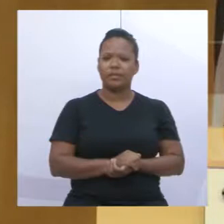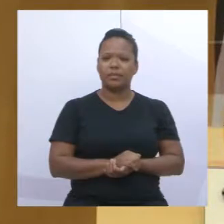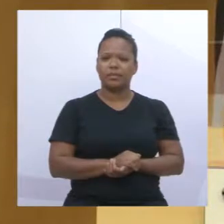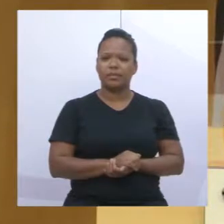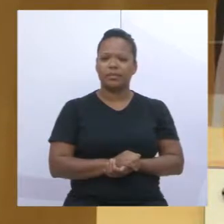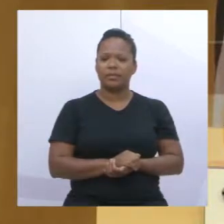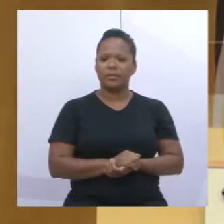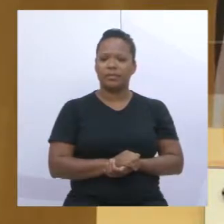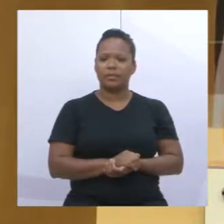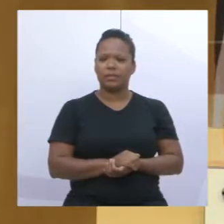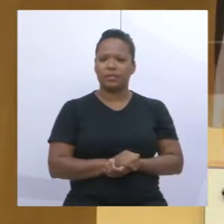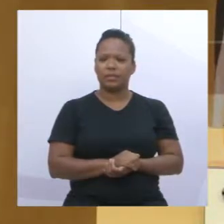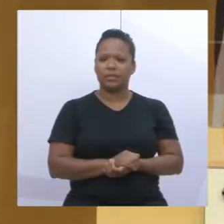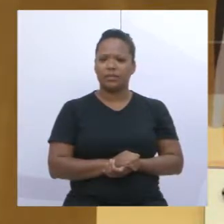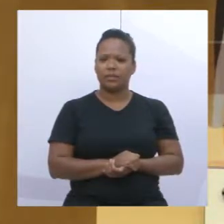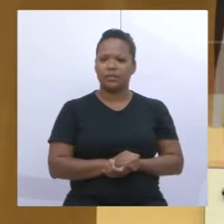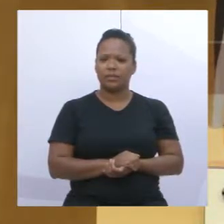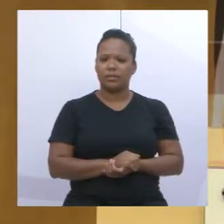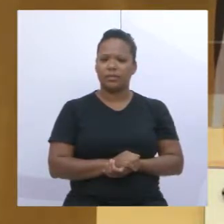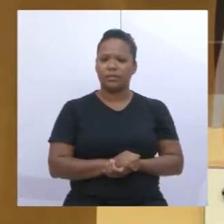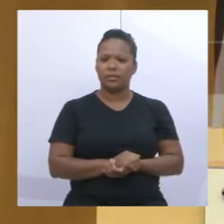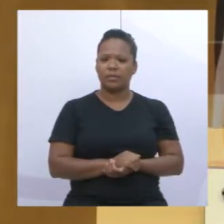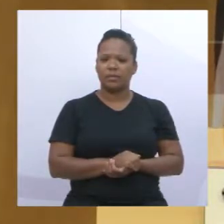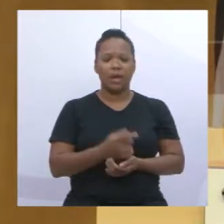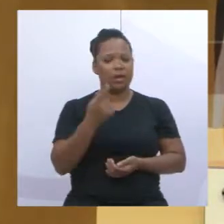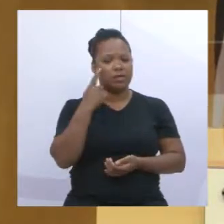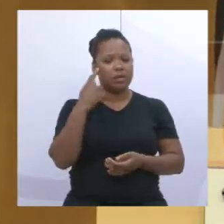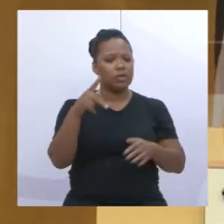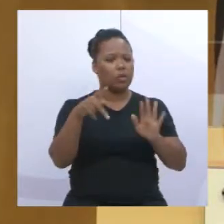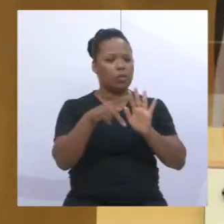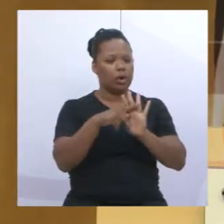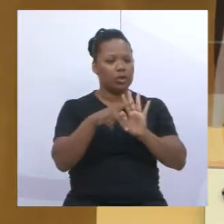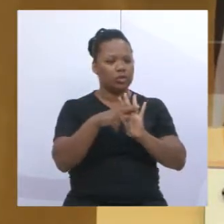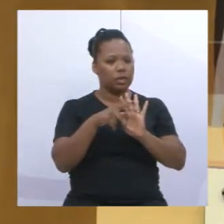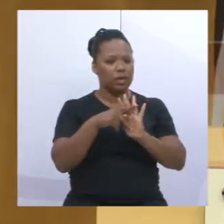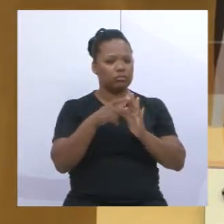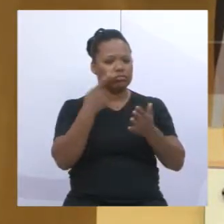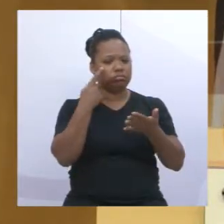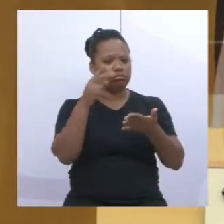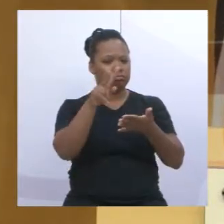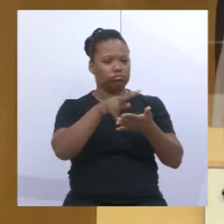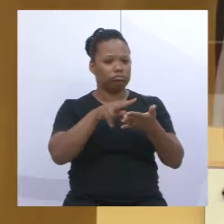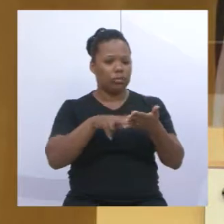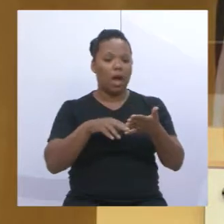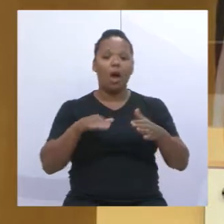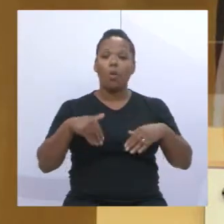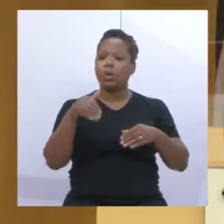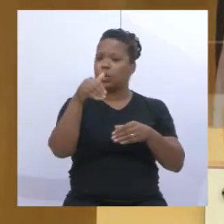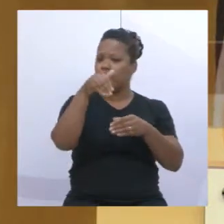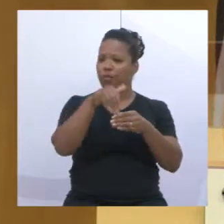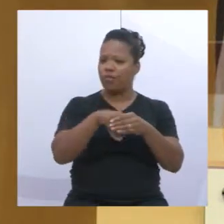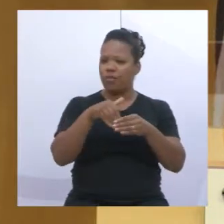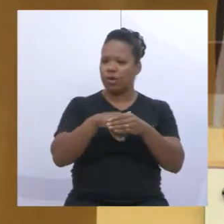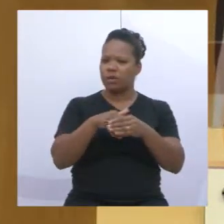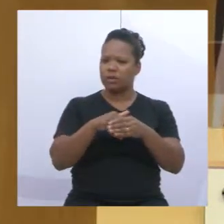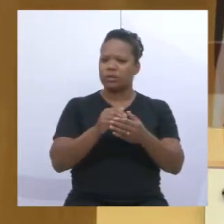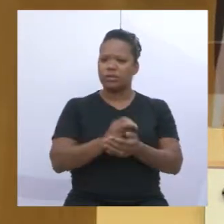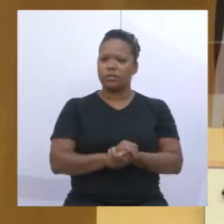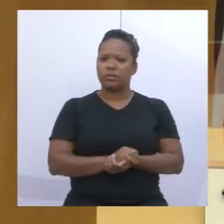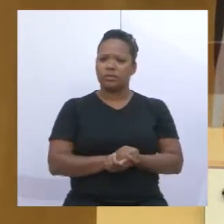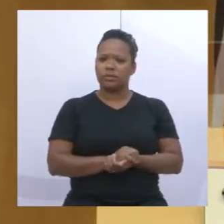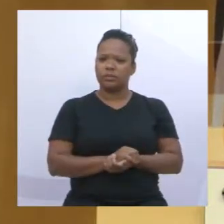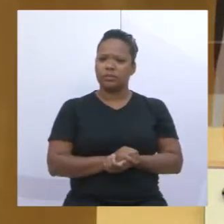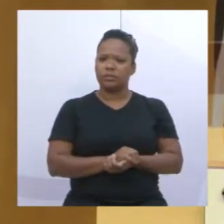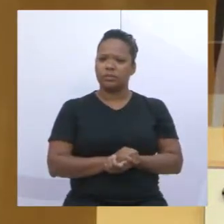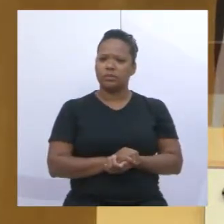qualidade. Eu sempre presto muita atenção nos projetos, analiso bem o projeto, e quando eu voto num projeto, eu sigo sempre, Flavinho,